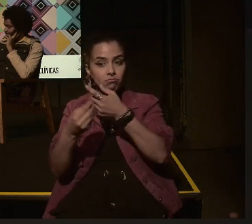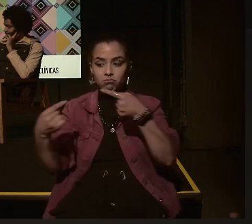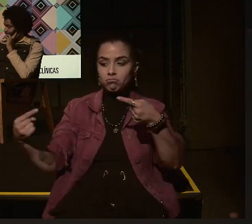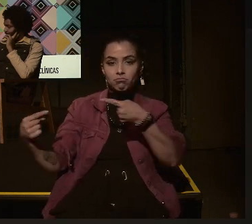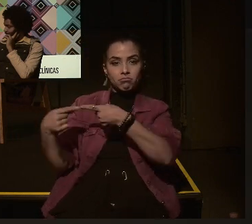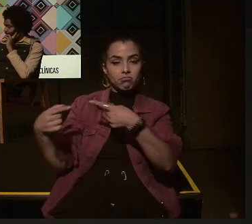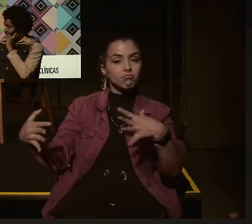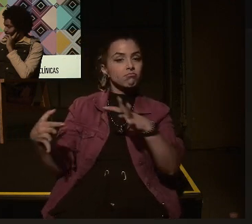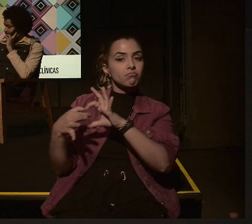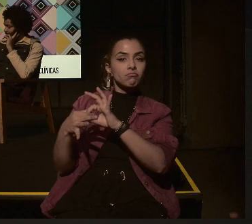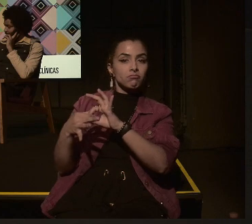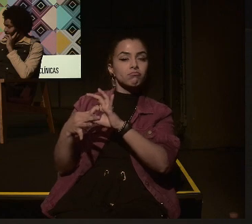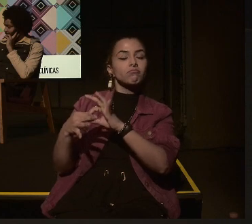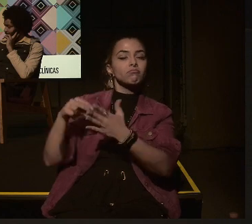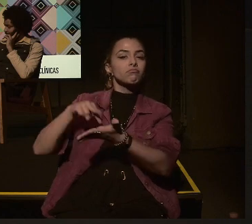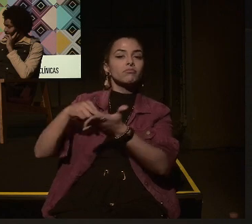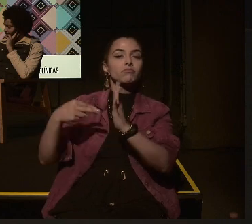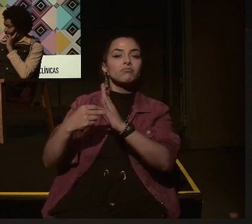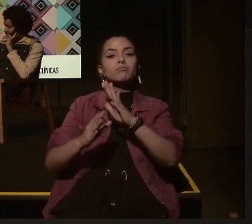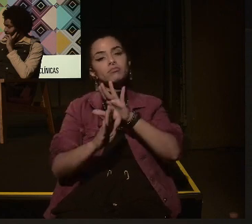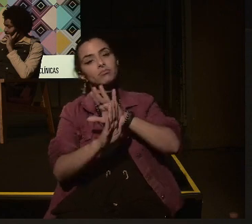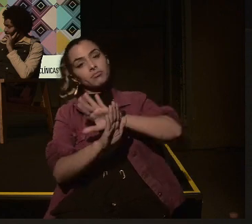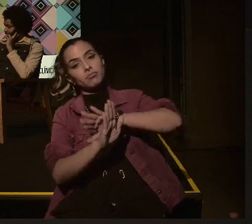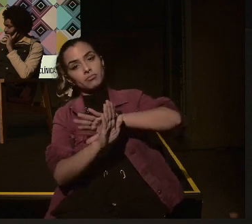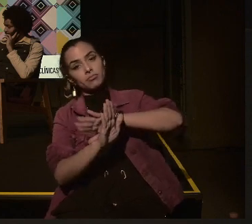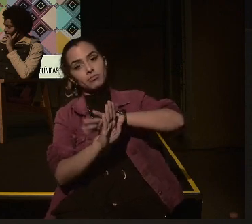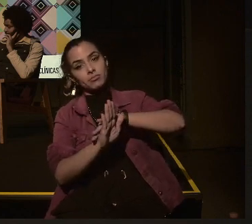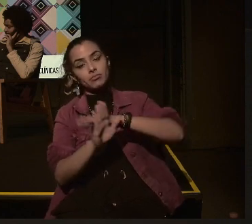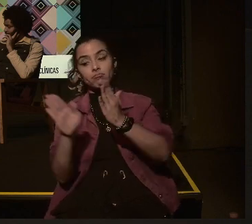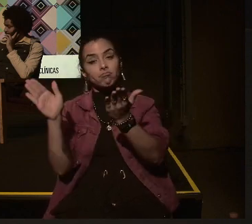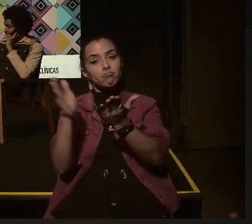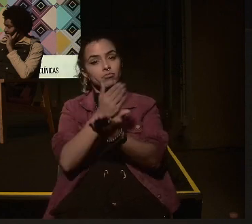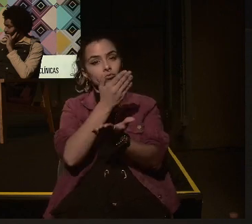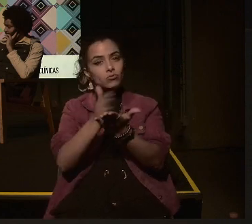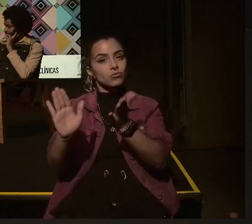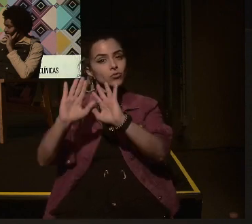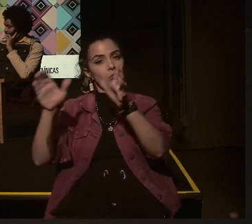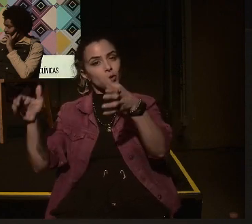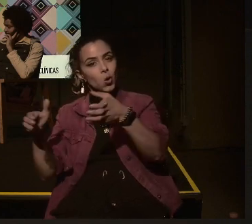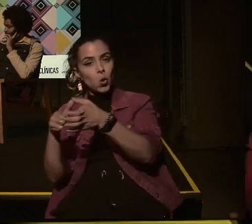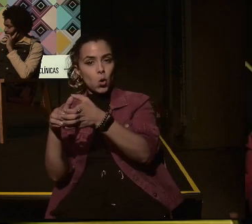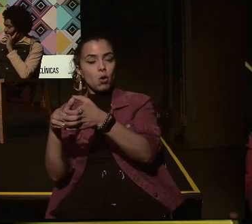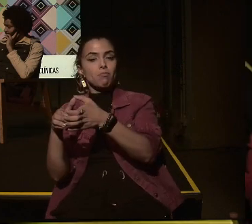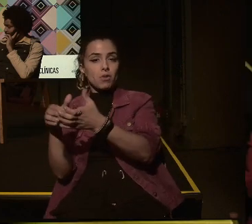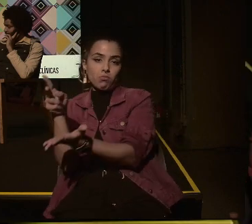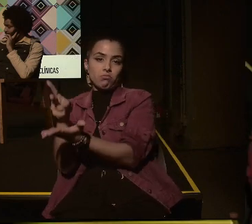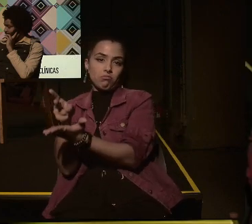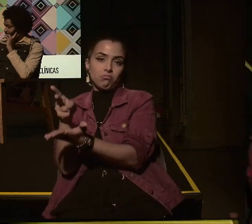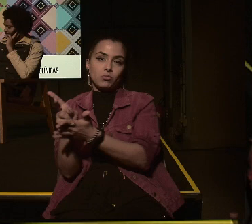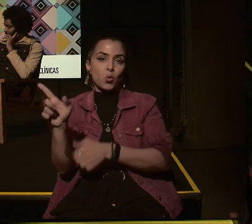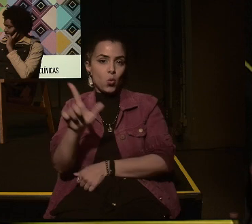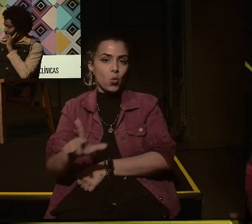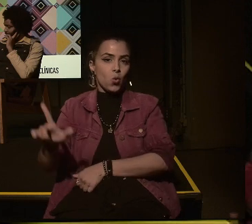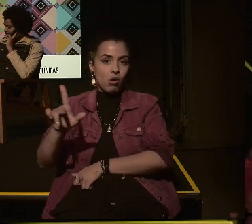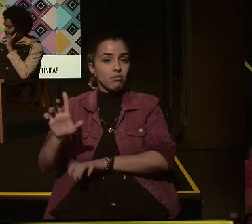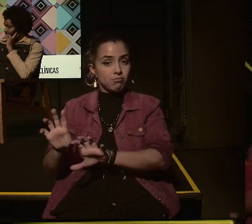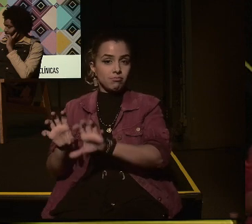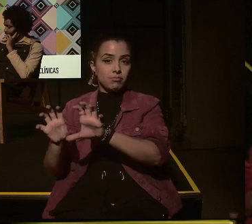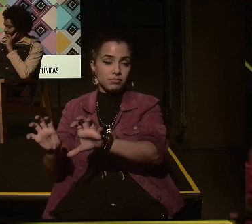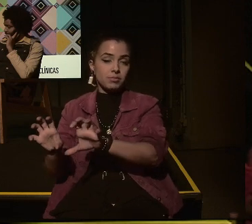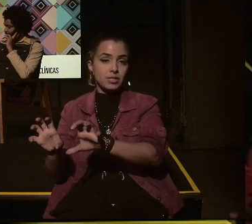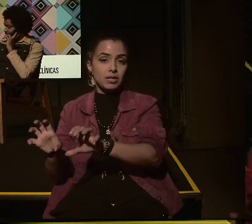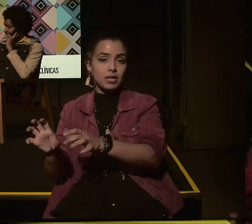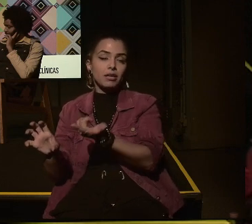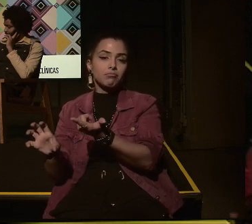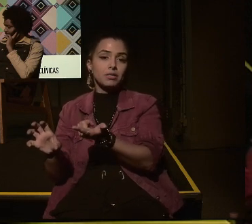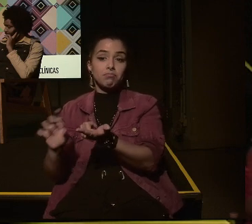ela está atribuindo a determinado grupo, insistindo na lógica de determinado grupo, que determinado grupo